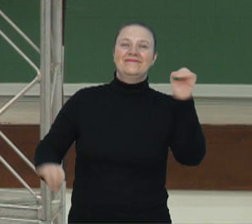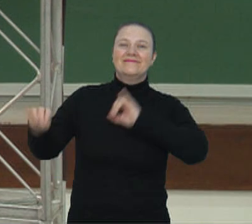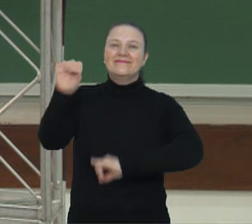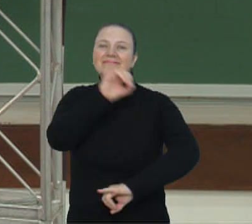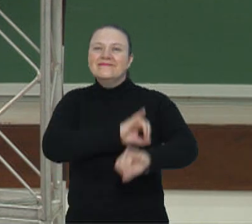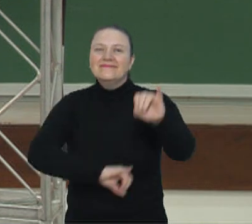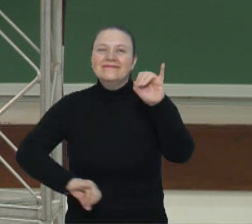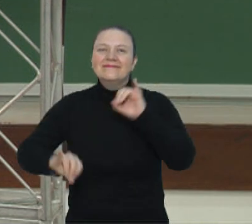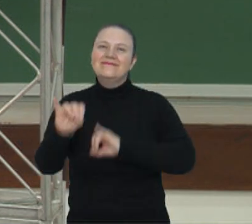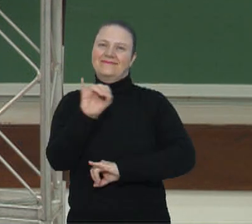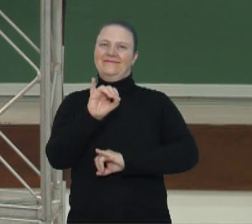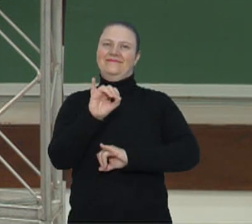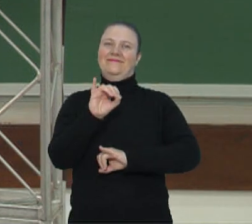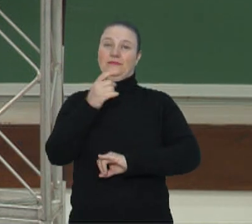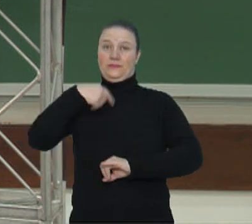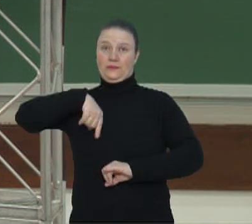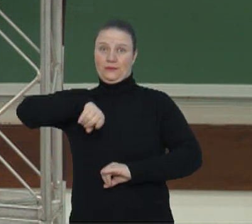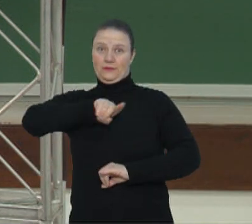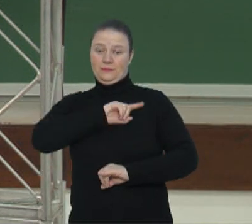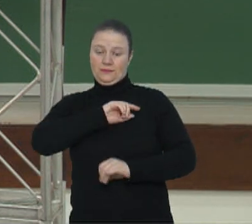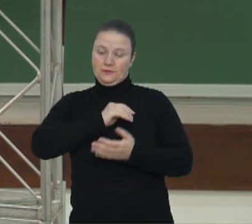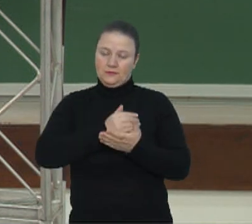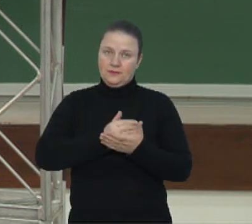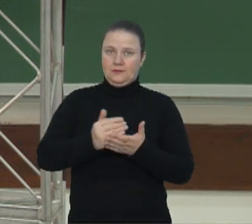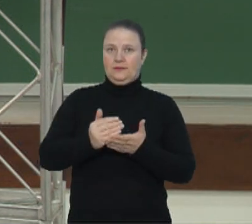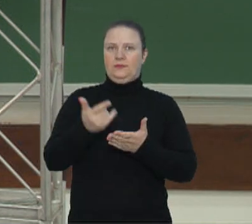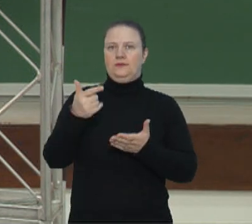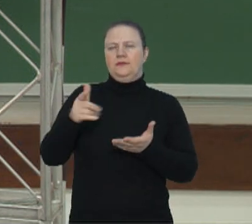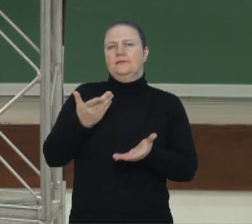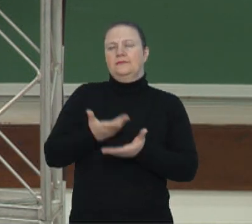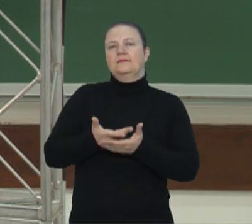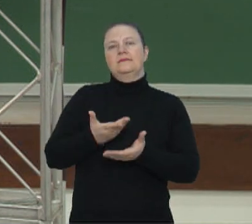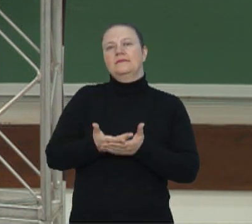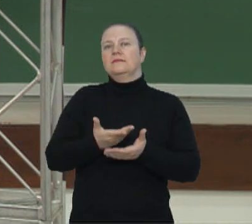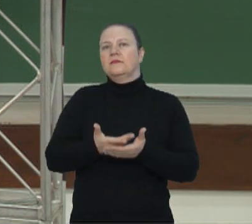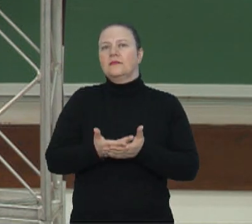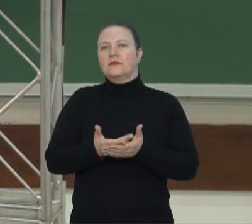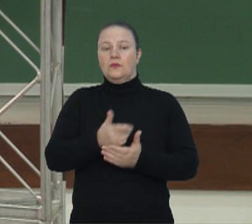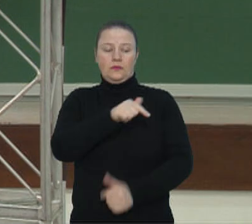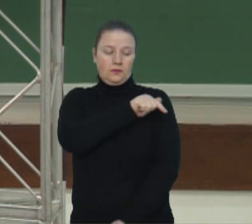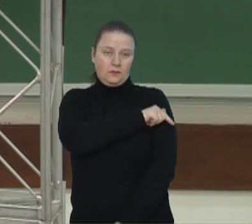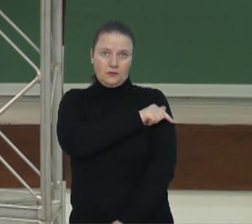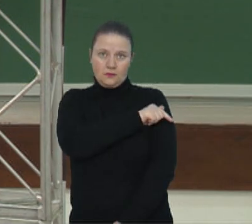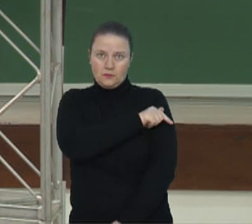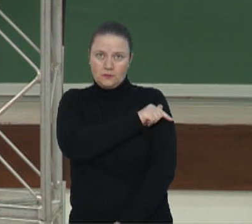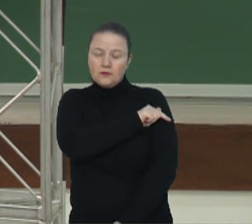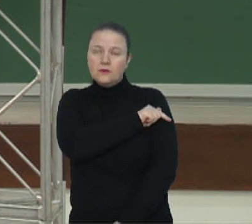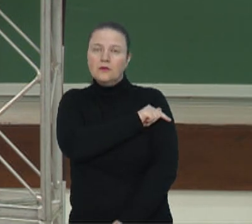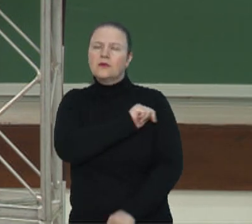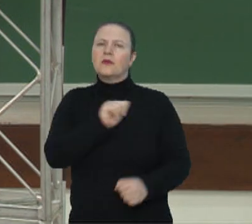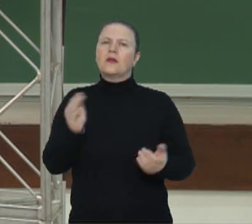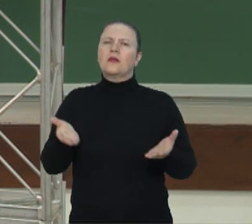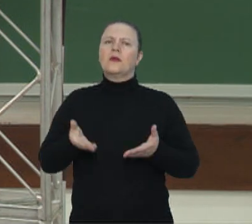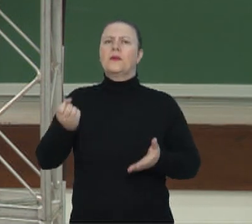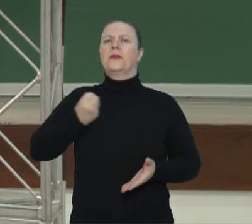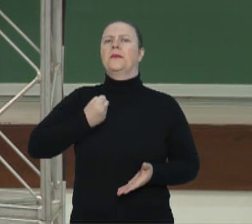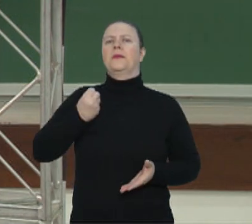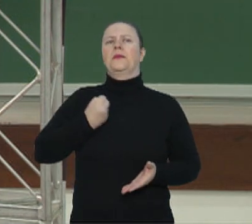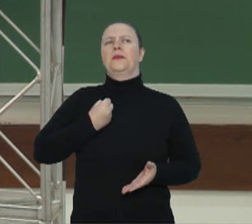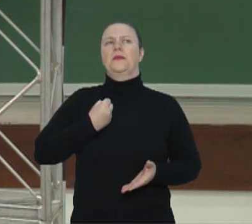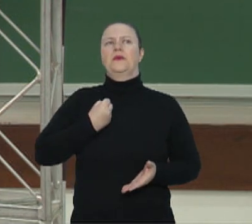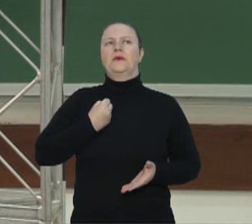Olá, estamos dando início a mais uma aula para o 7º ano e essa é a aula de